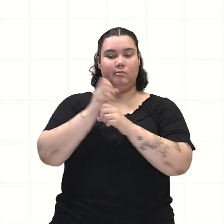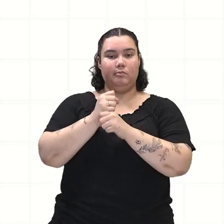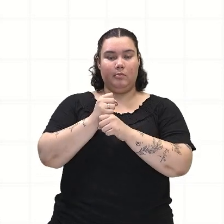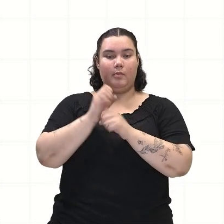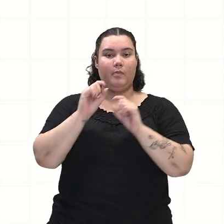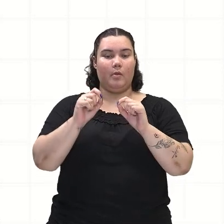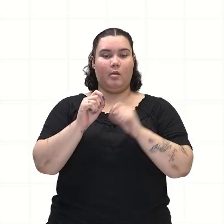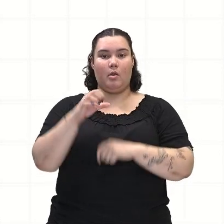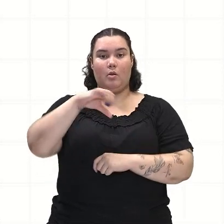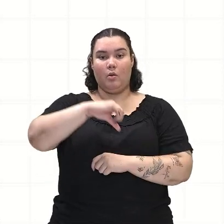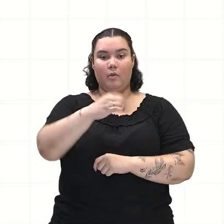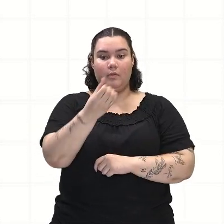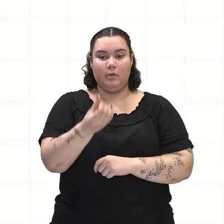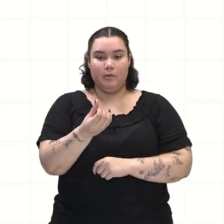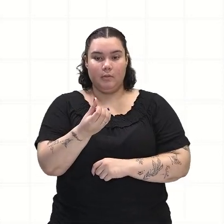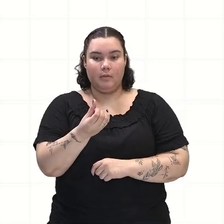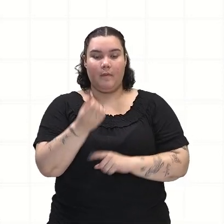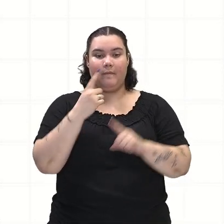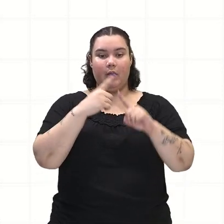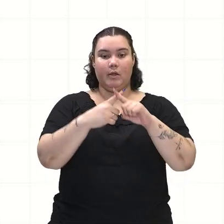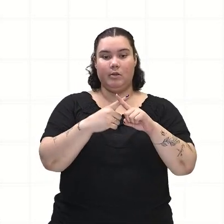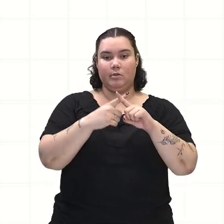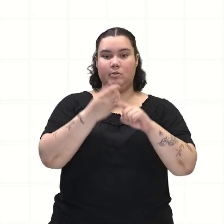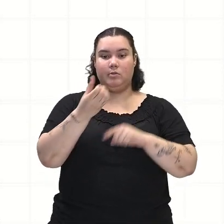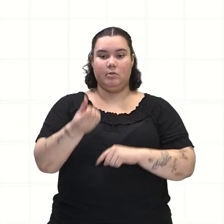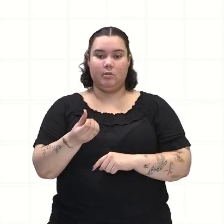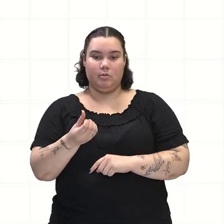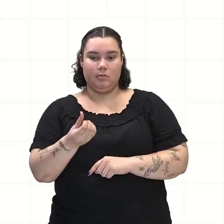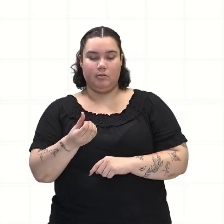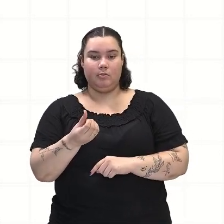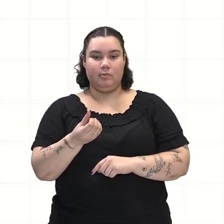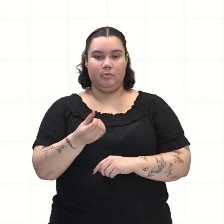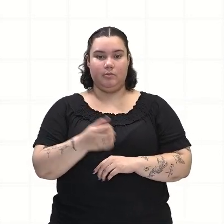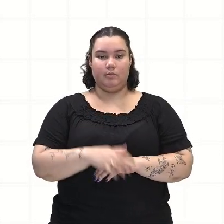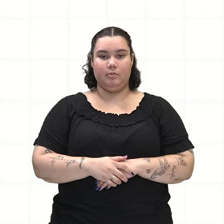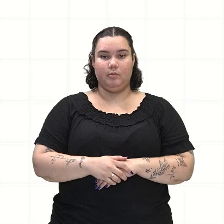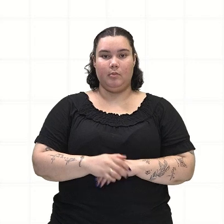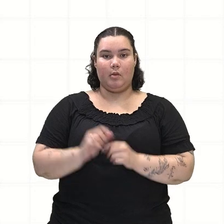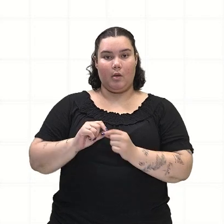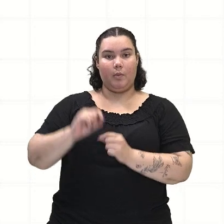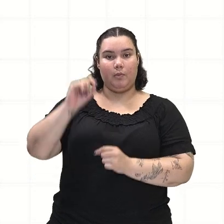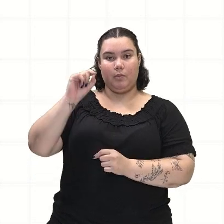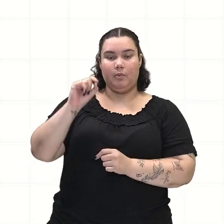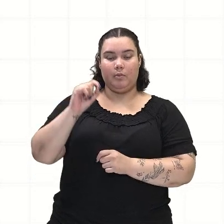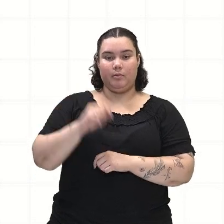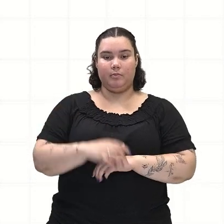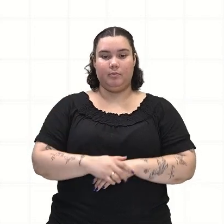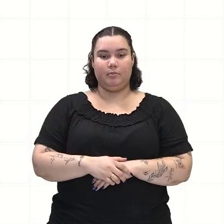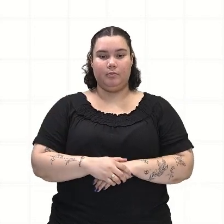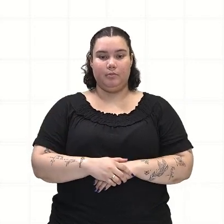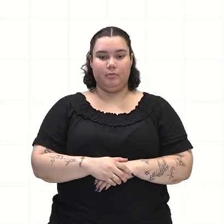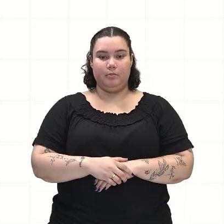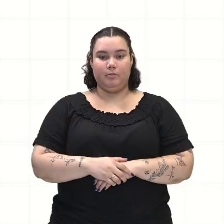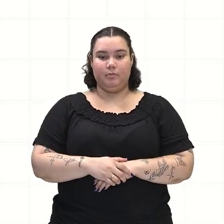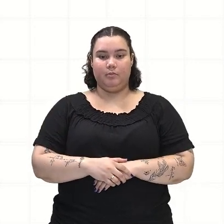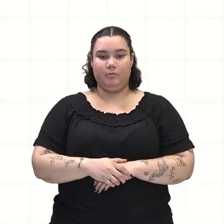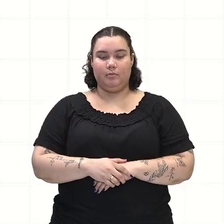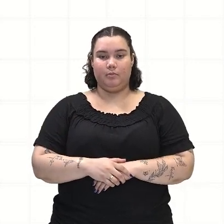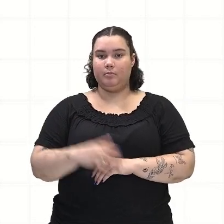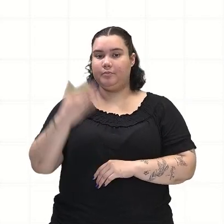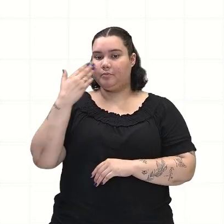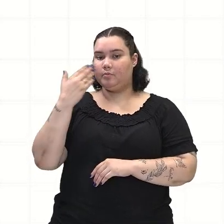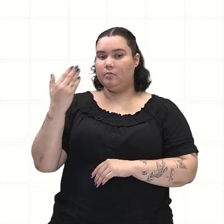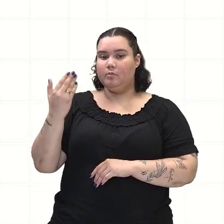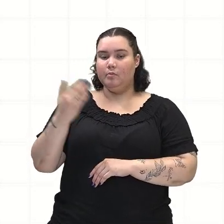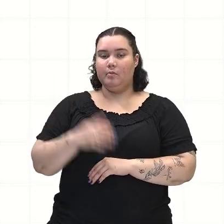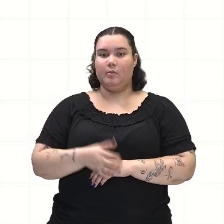esse 96 e vou multiplicar pela altura, né? Que nesse caso é 6.